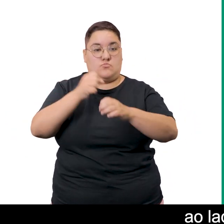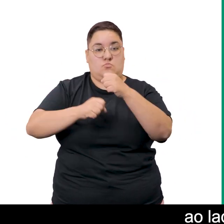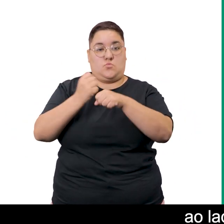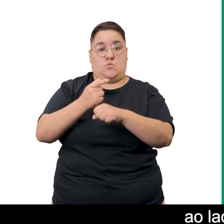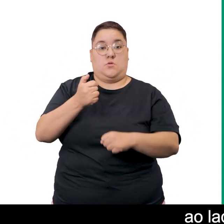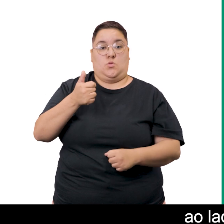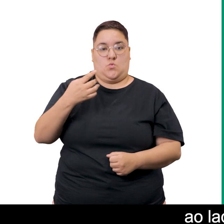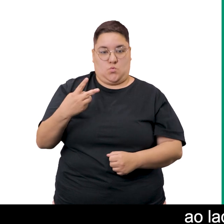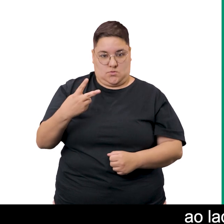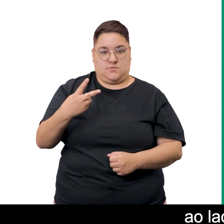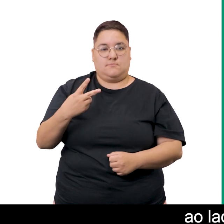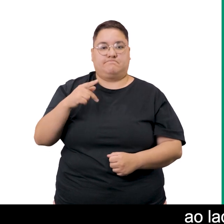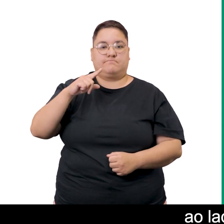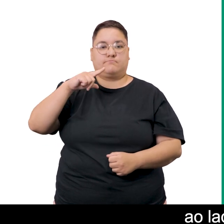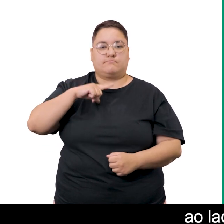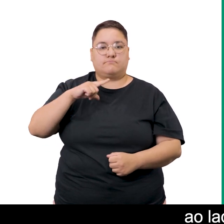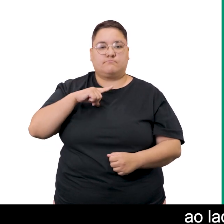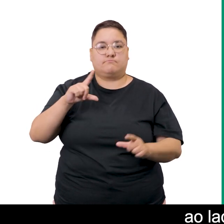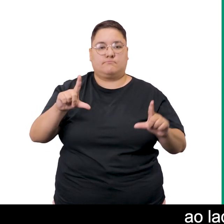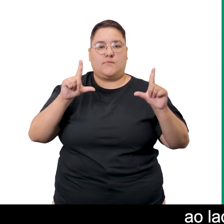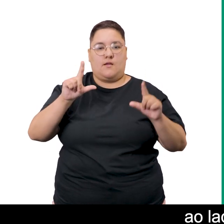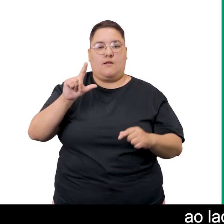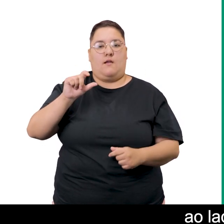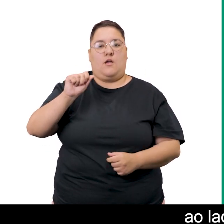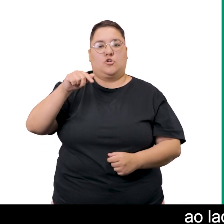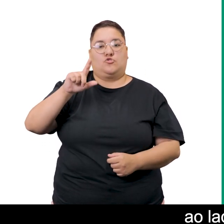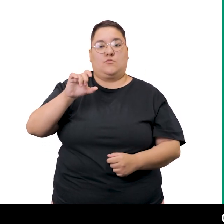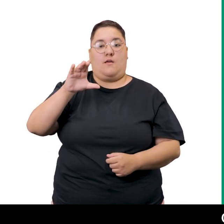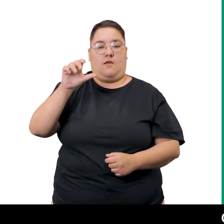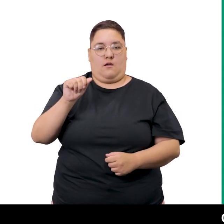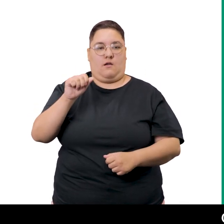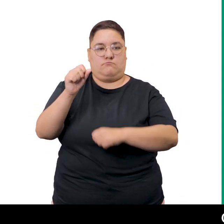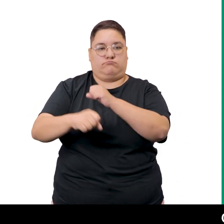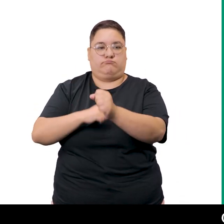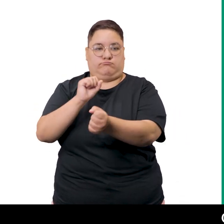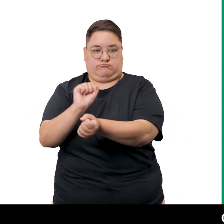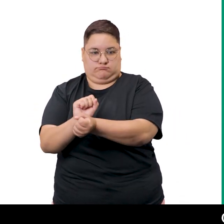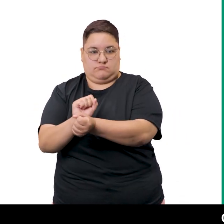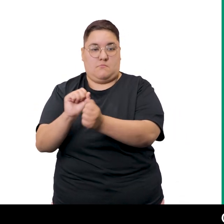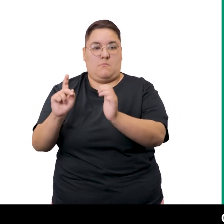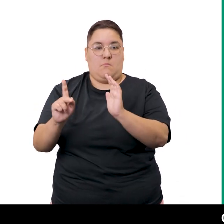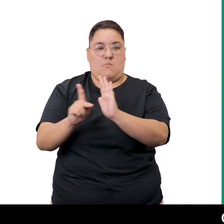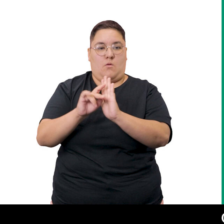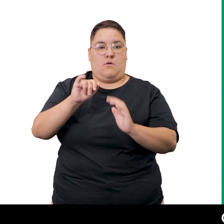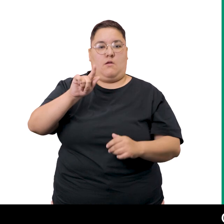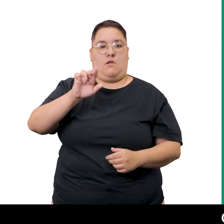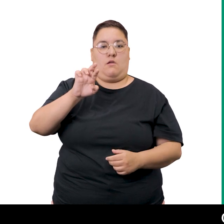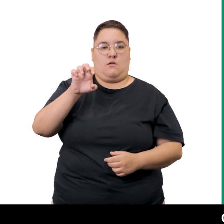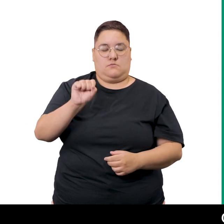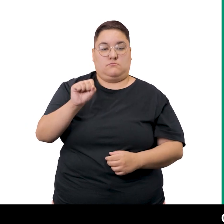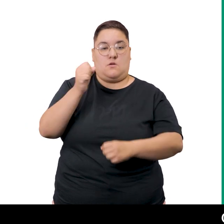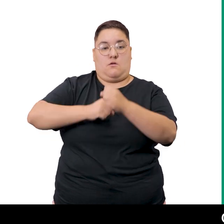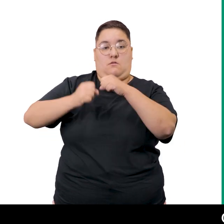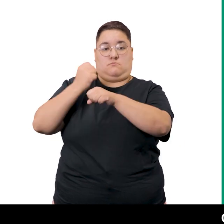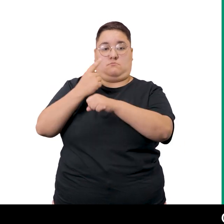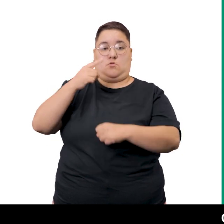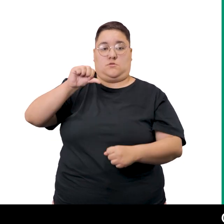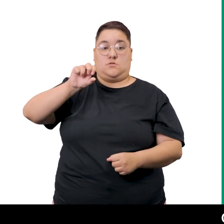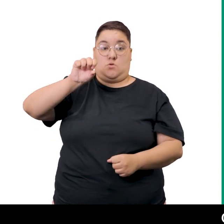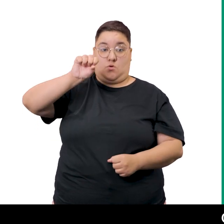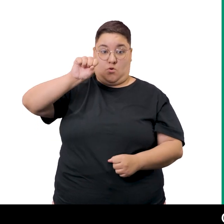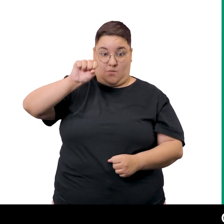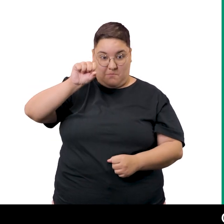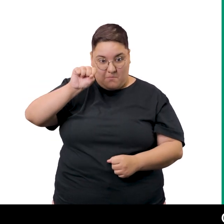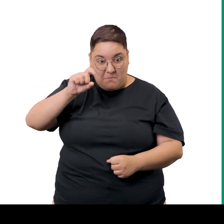Angélica Acorrentada, de Jean-Auguste Dominique Ingres, datada em 1859 e pertencente